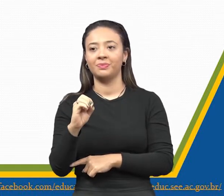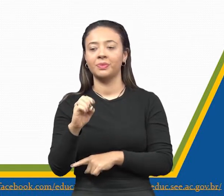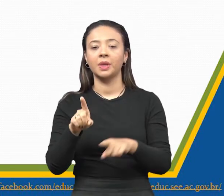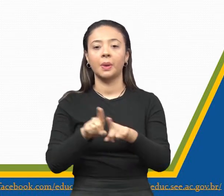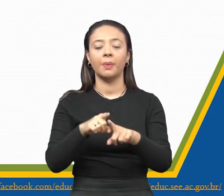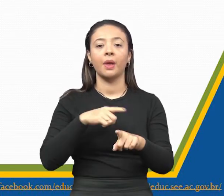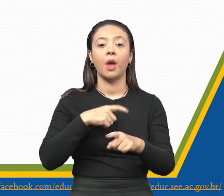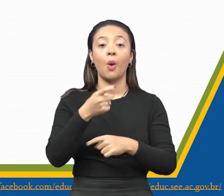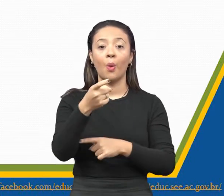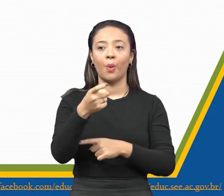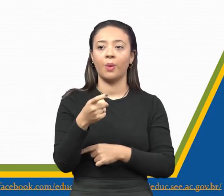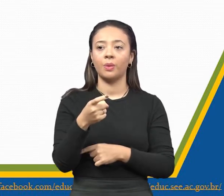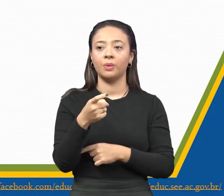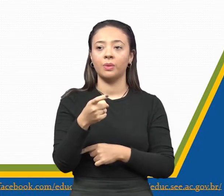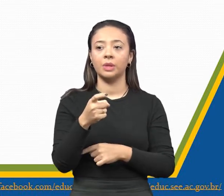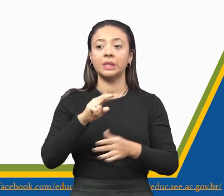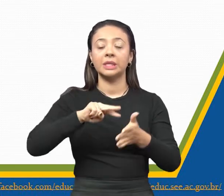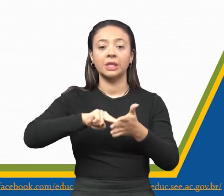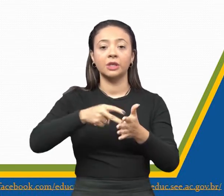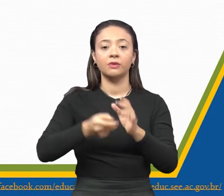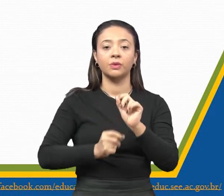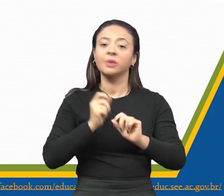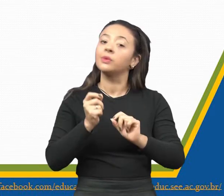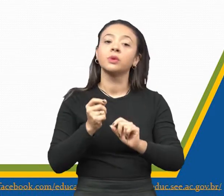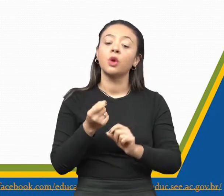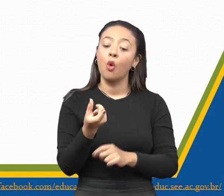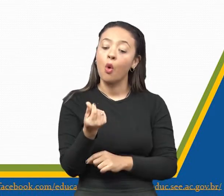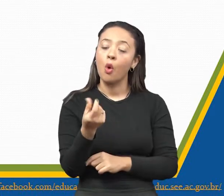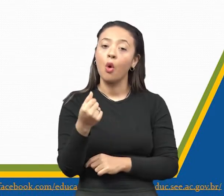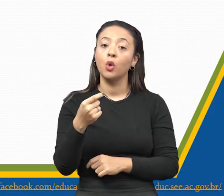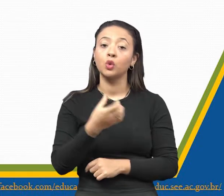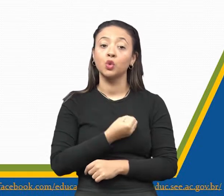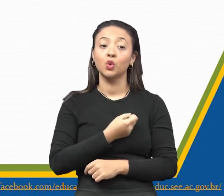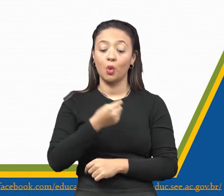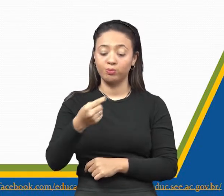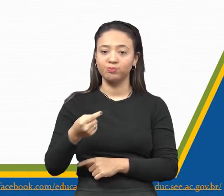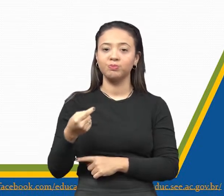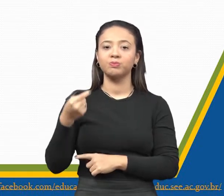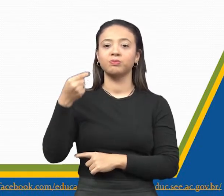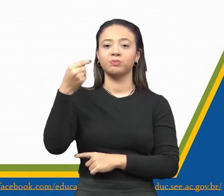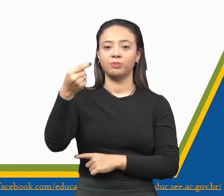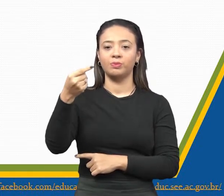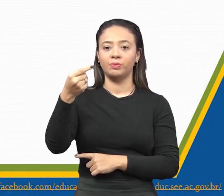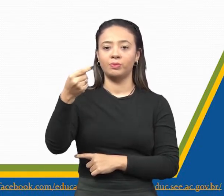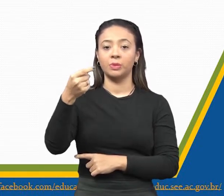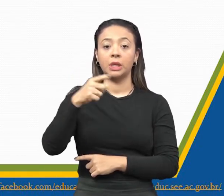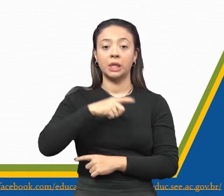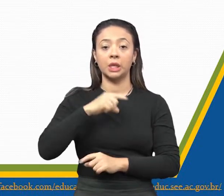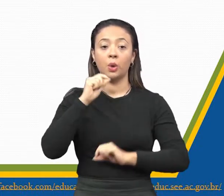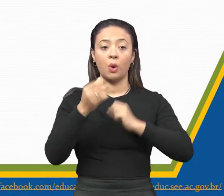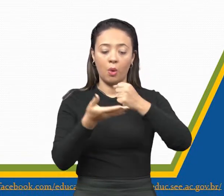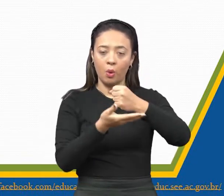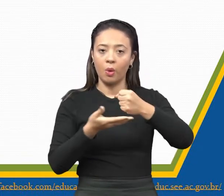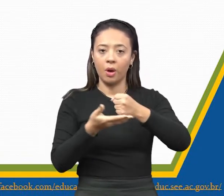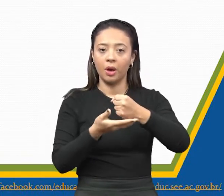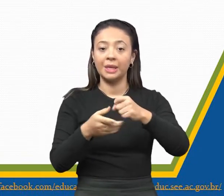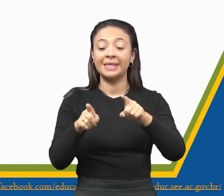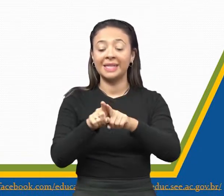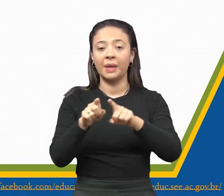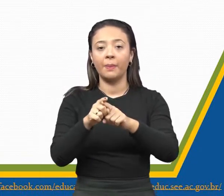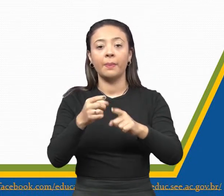y, pessoal, é o valor do nosso expoente, cuja base elevada a ele produzirá